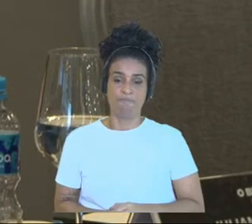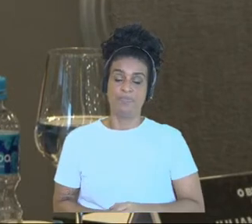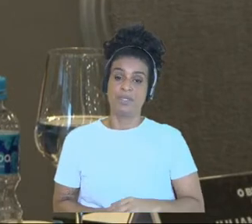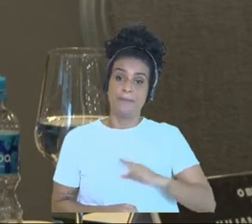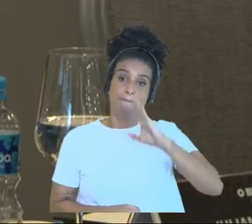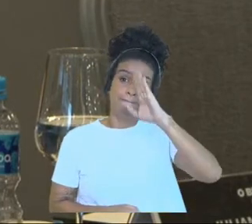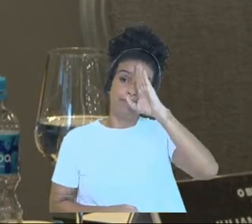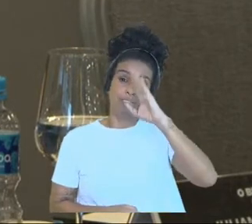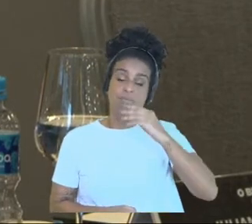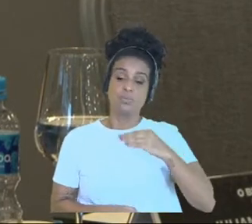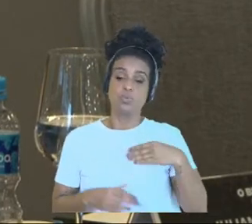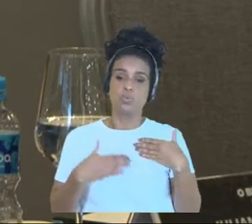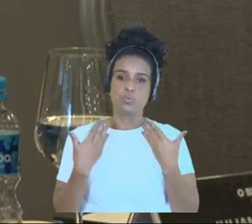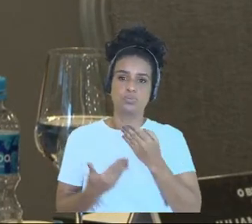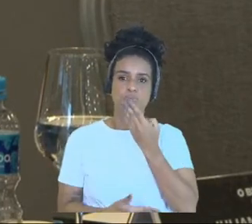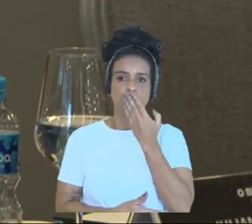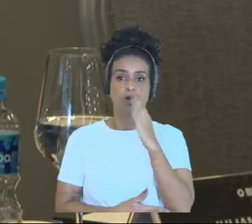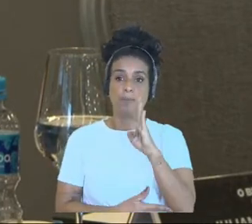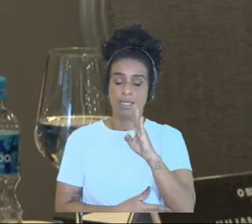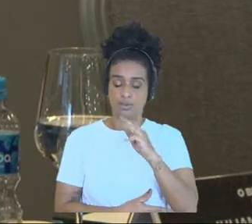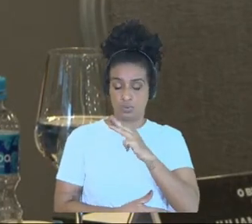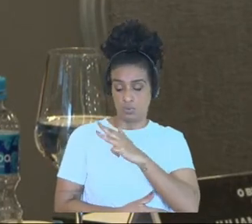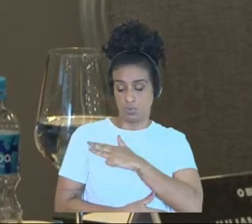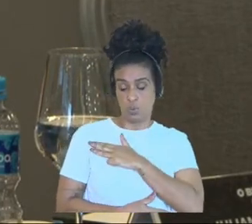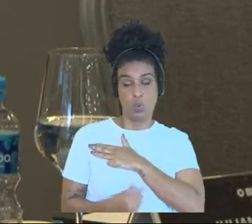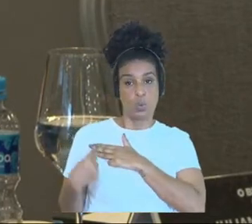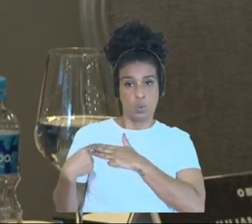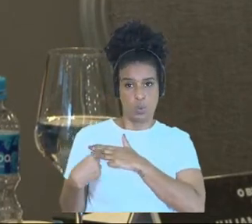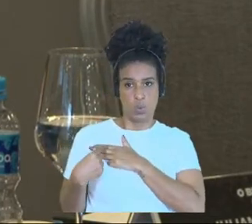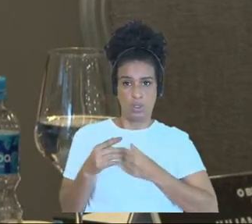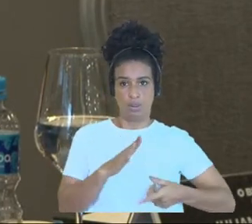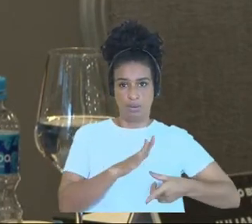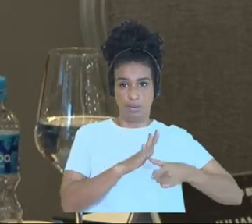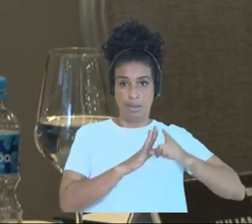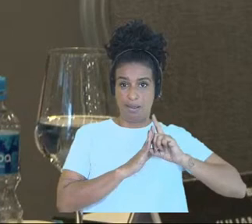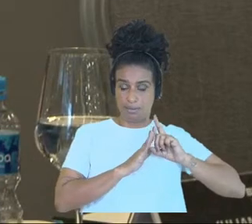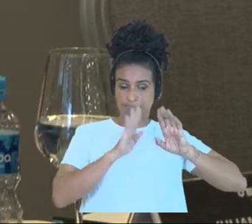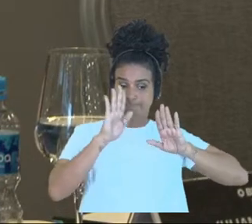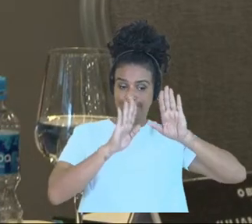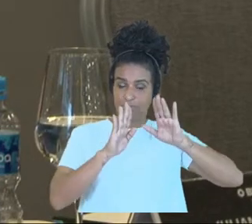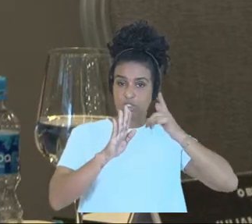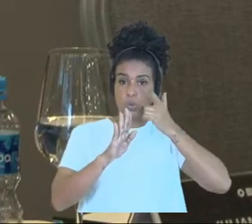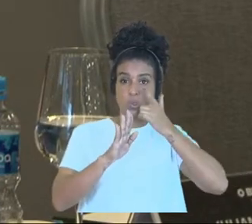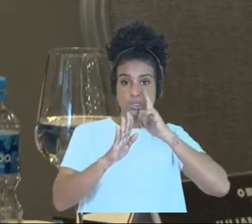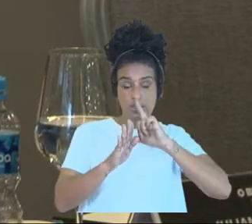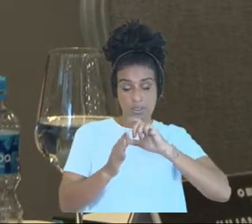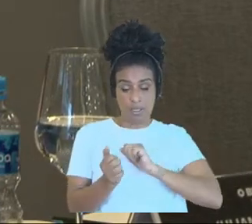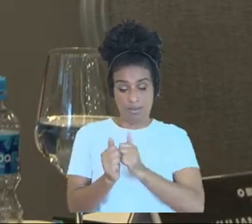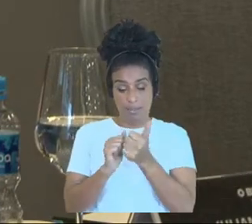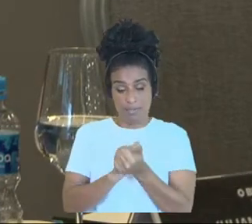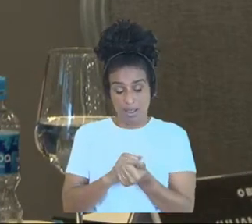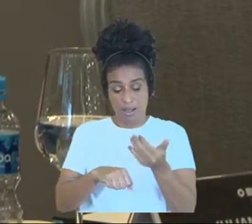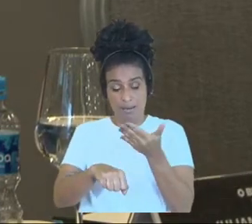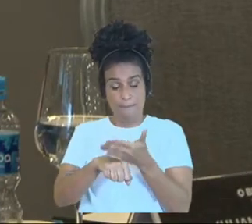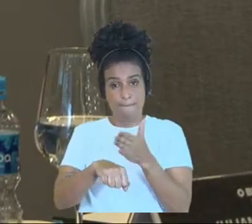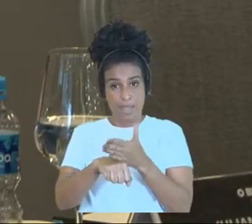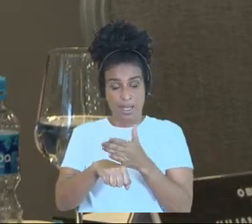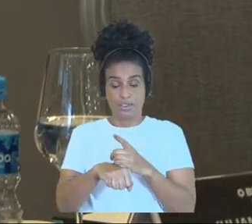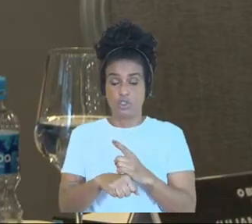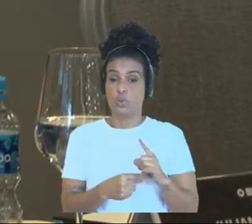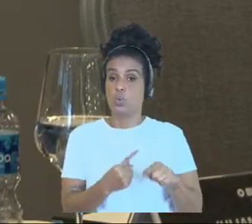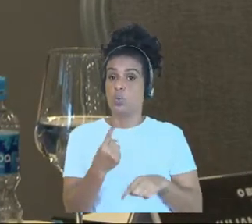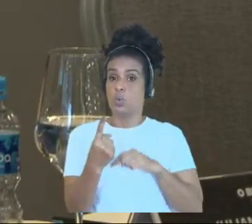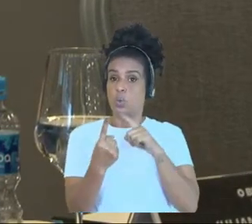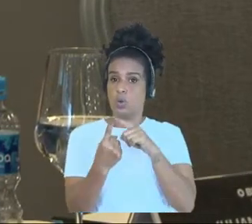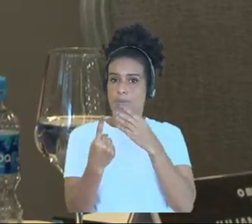principalmente de quais são as promessas que o candidato Lula, que é atual próximo presidente, vai conseguir colocar ou não dentro do orçamento. Uma das promessas dele, além